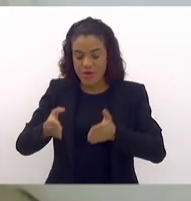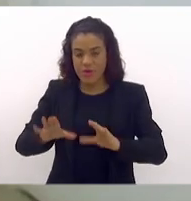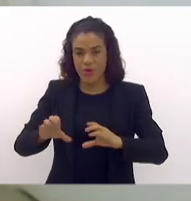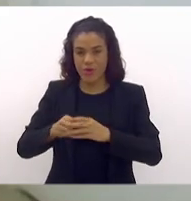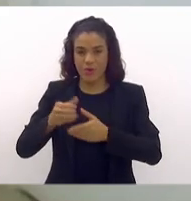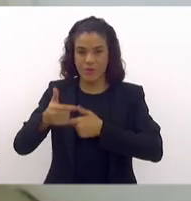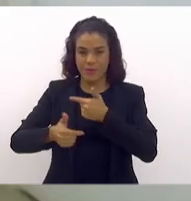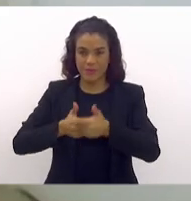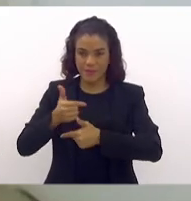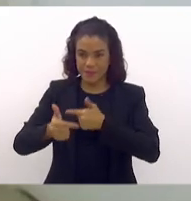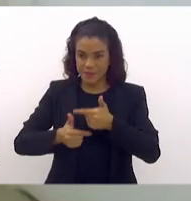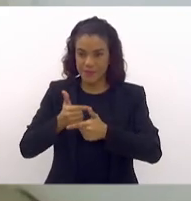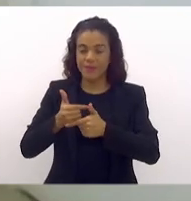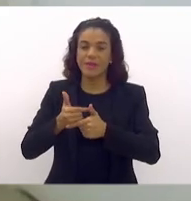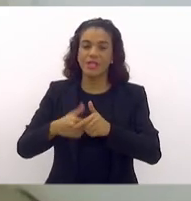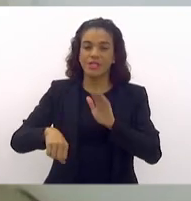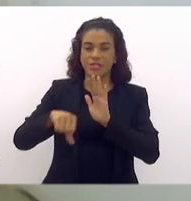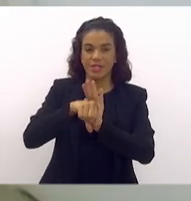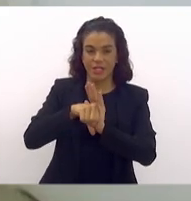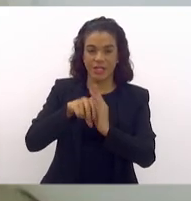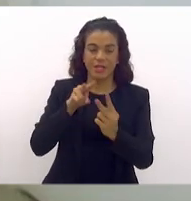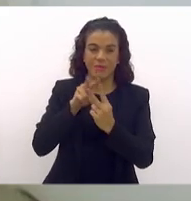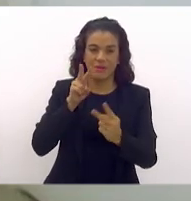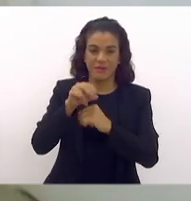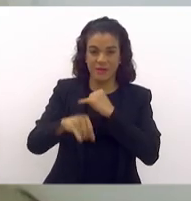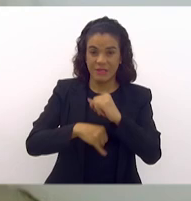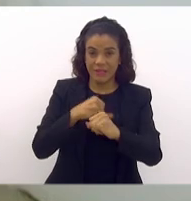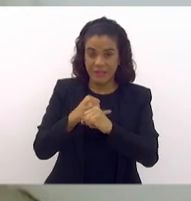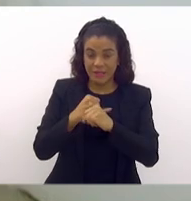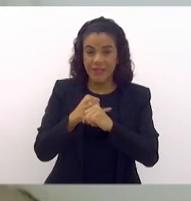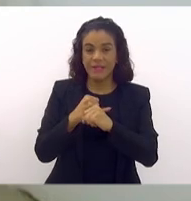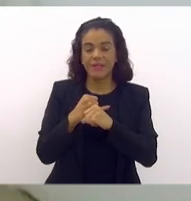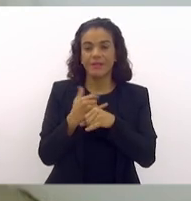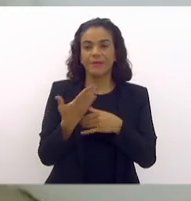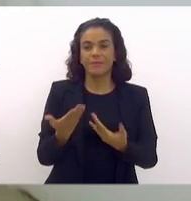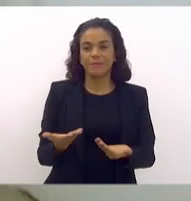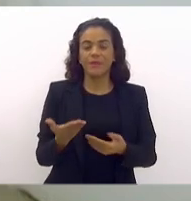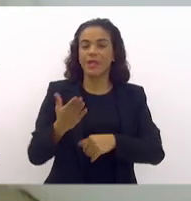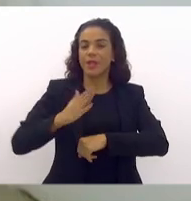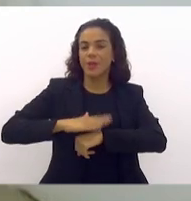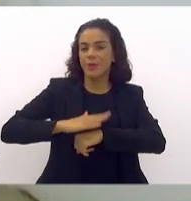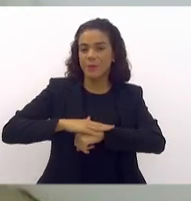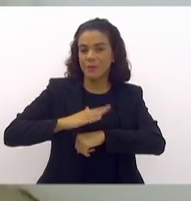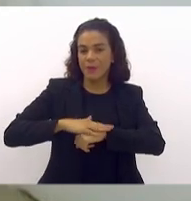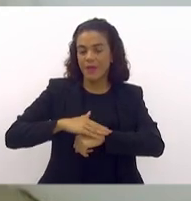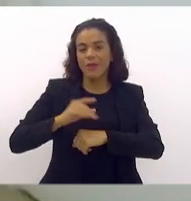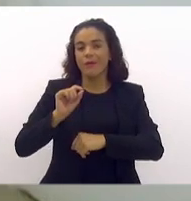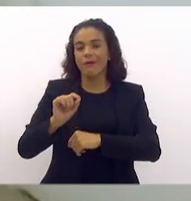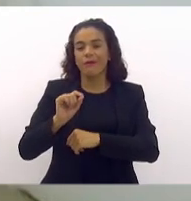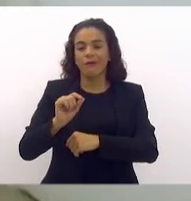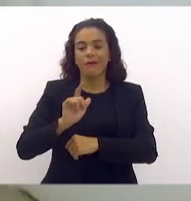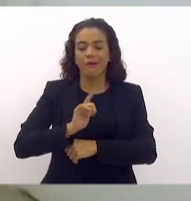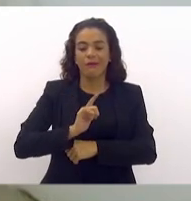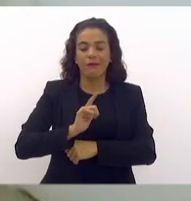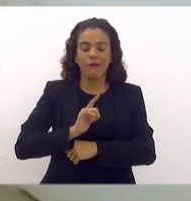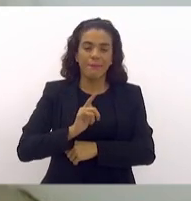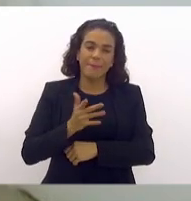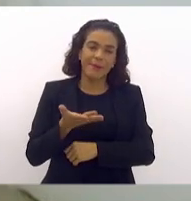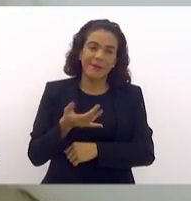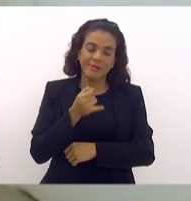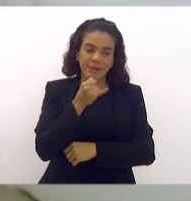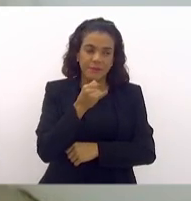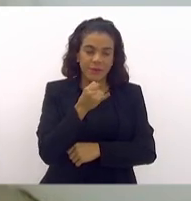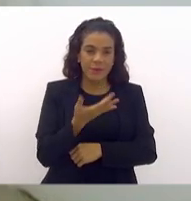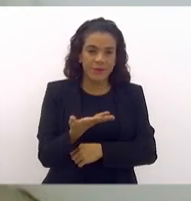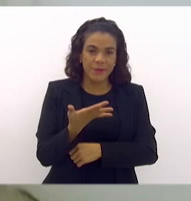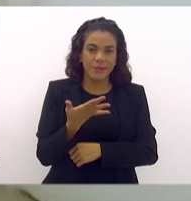trabalho de crimes cibernéticos, e quando eles atribuem, por se tratar, muitas vezes,